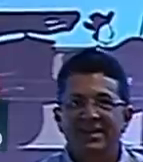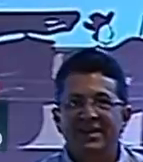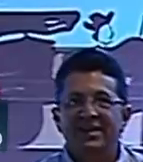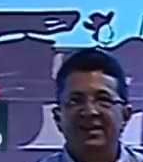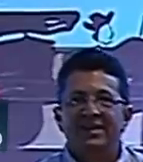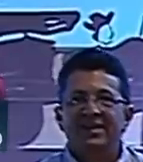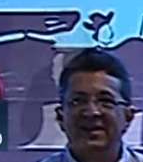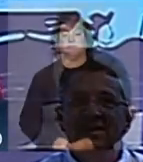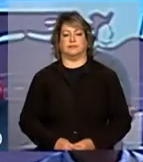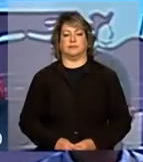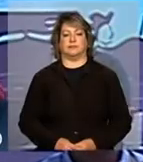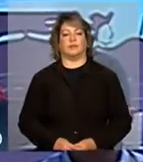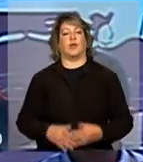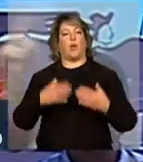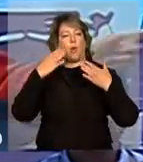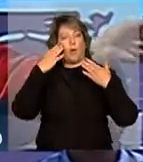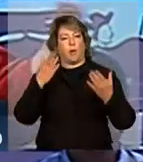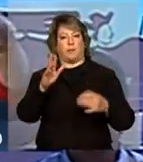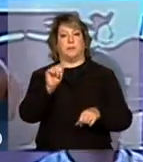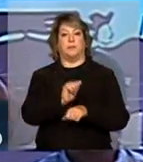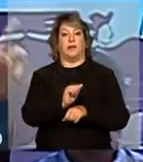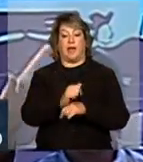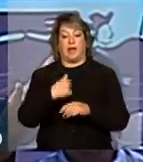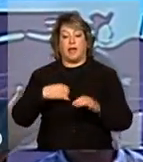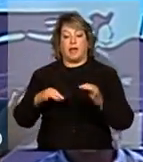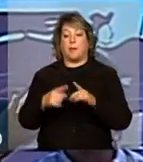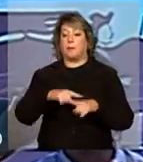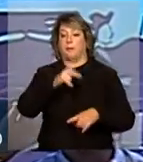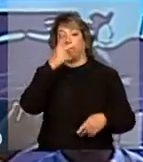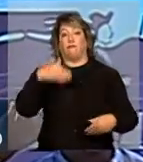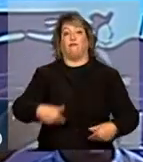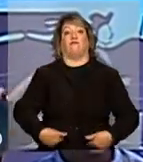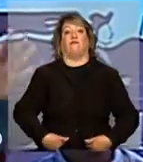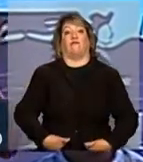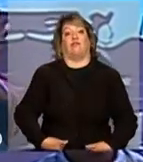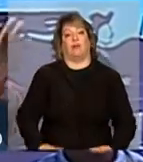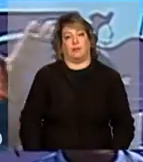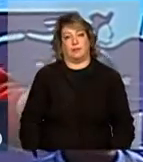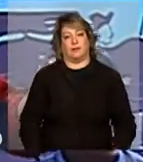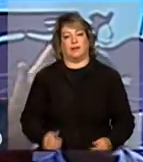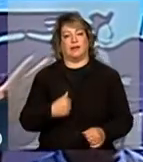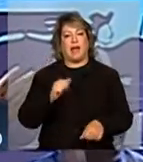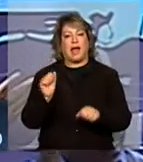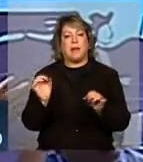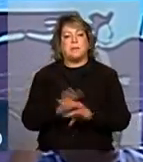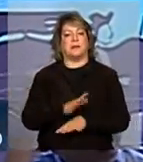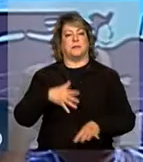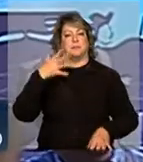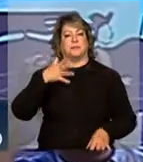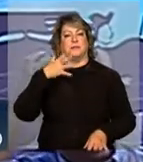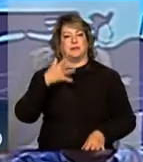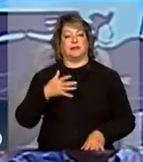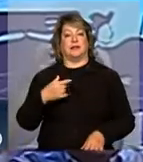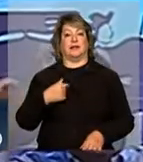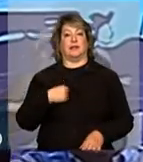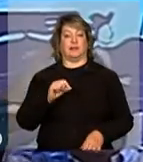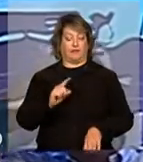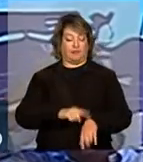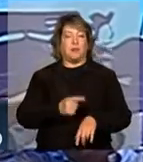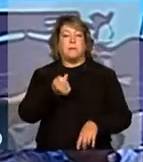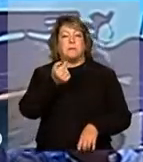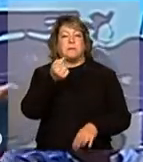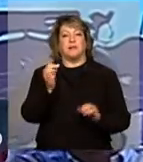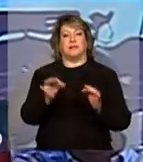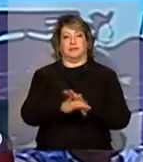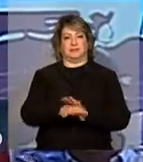Obrigada. Deixa eu acabar, porque o pessoal aqui morre de fome. Deixa eu acabar. Eu estou faltando pouquinho